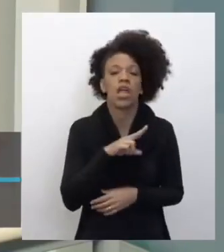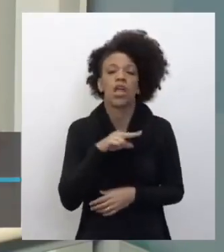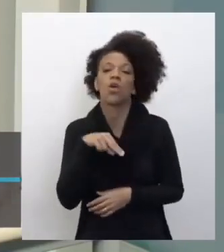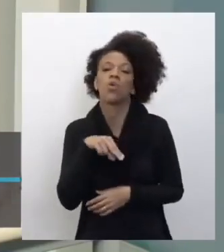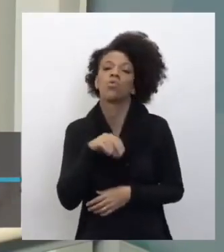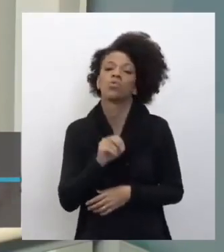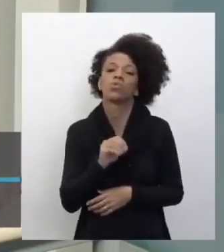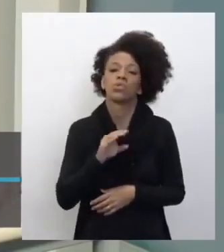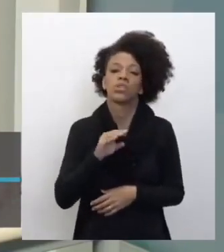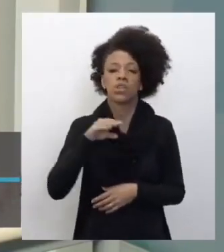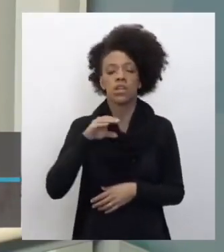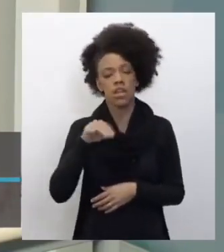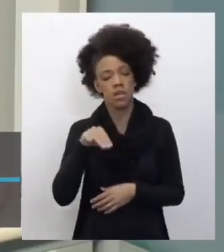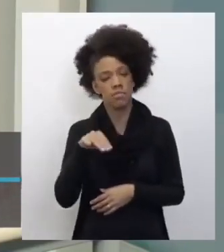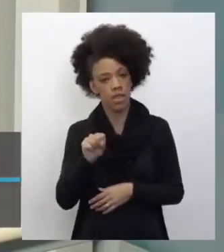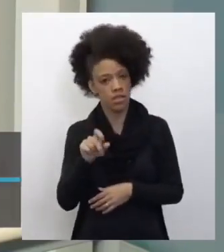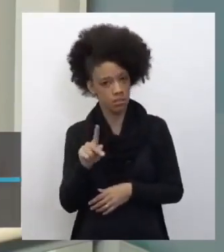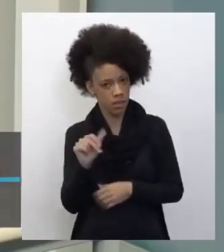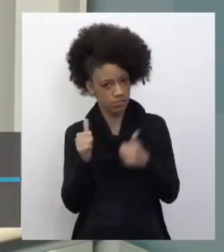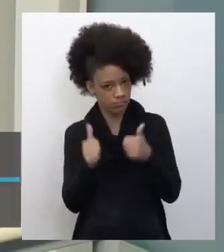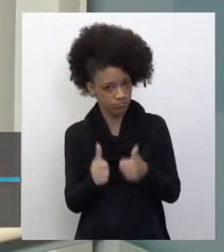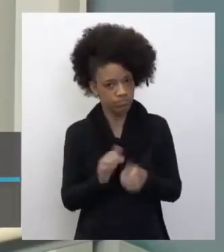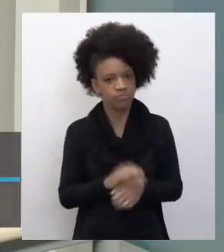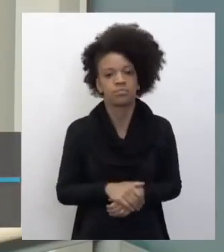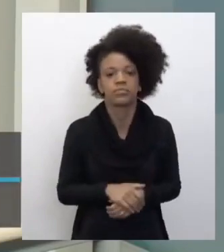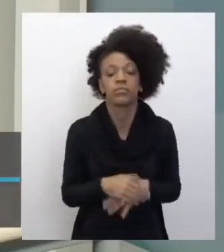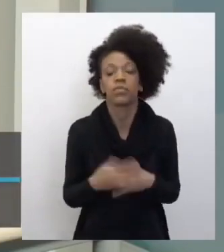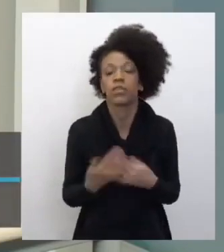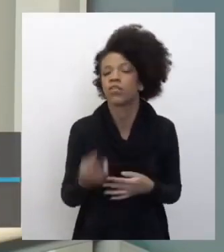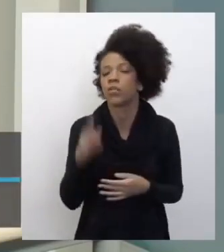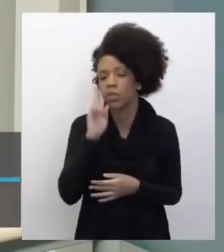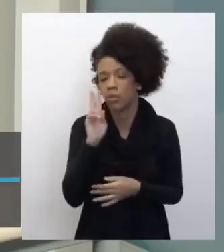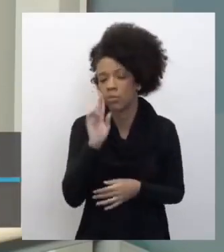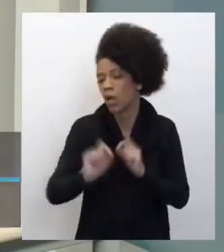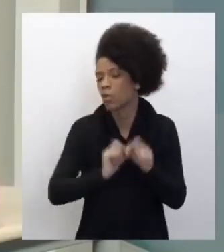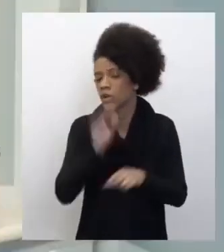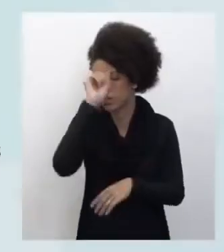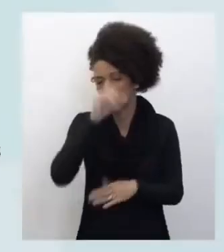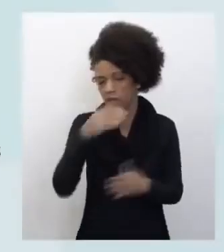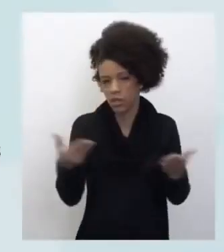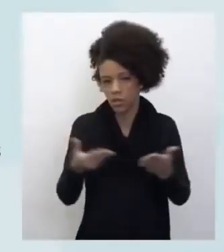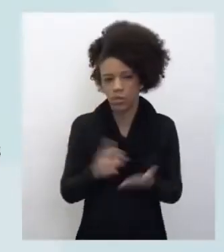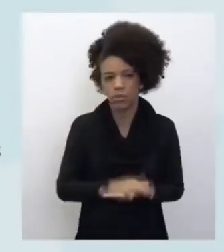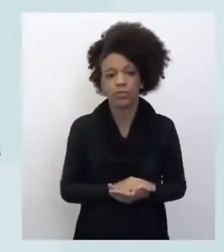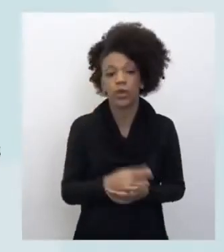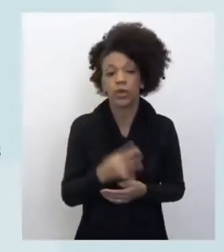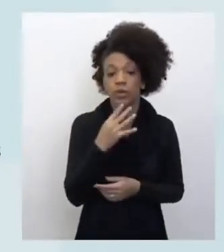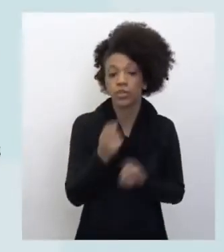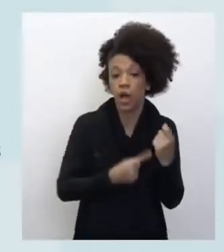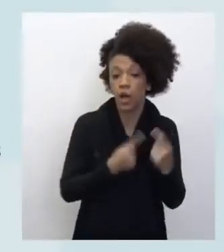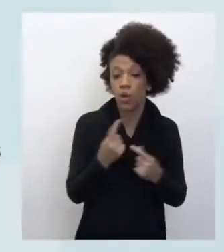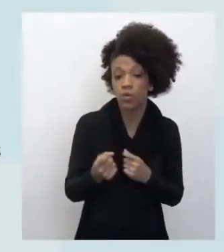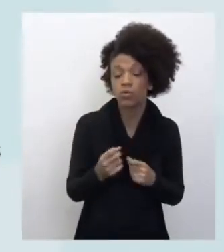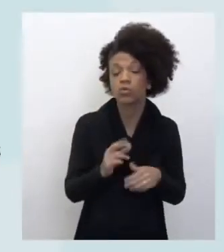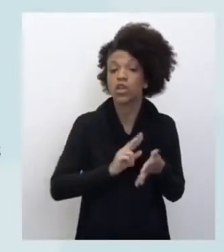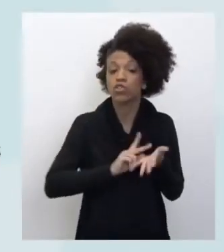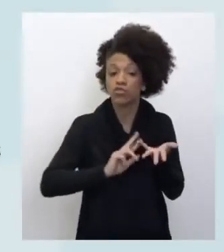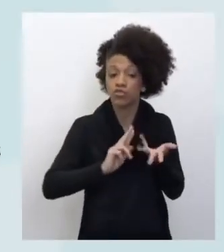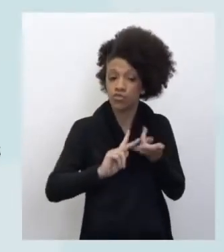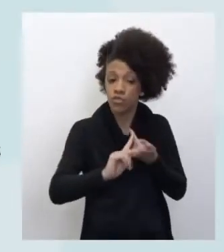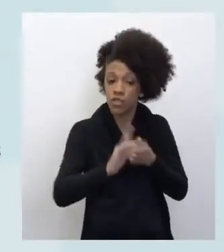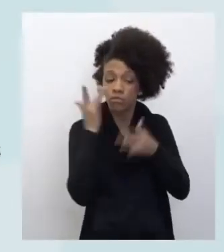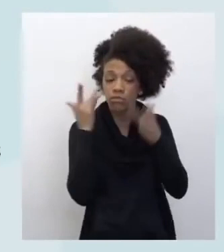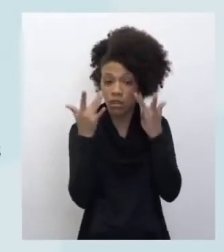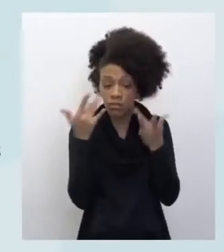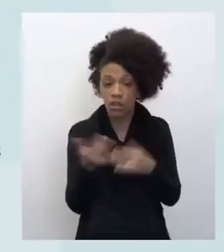você mais gostou, tá, turma? Vamos lá, vamos retomar o que a gente aprendeu hoje. Nós conhecemos alguns elementos dos gêneros teatrais,